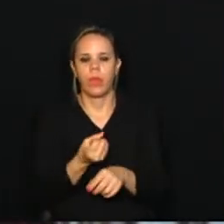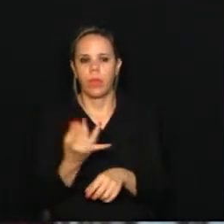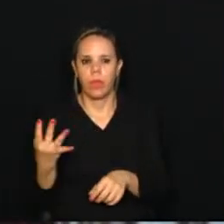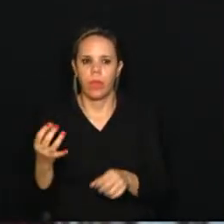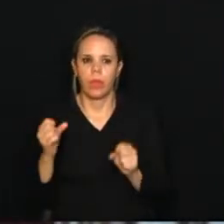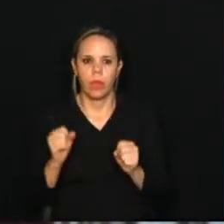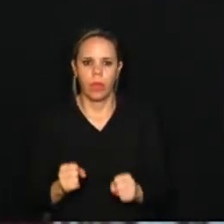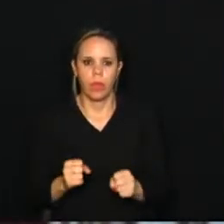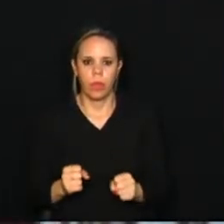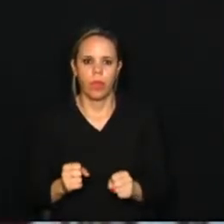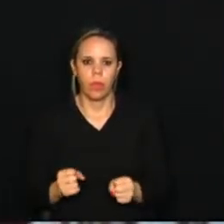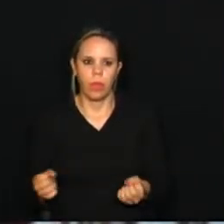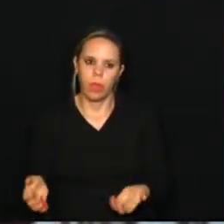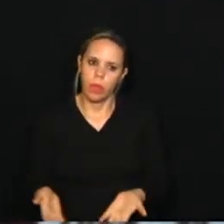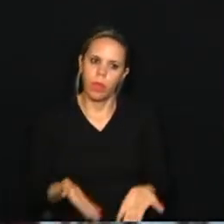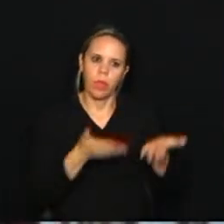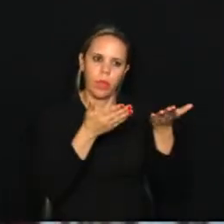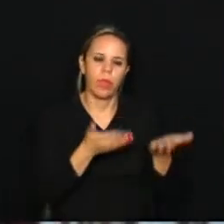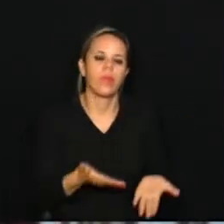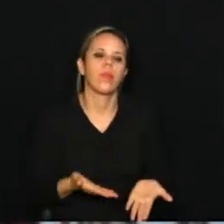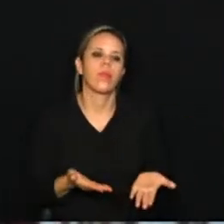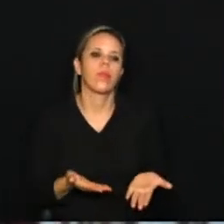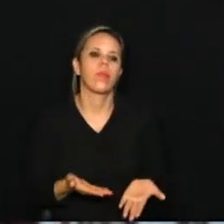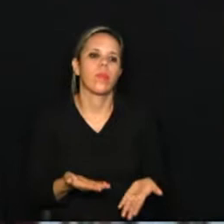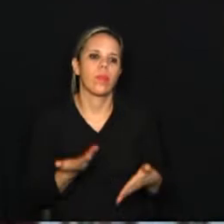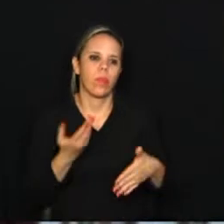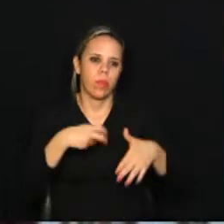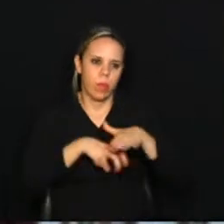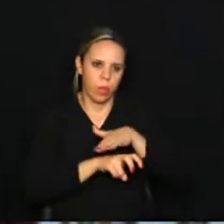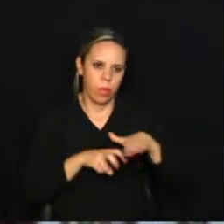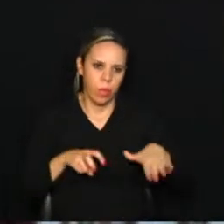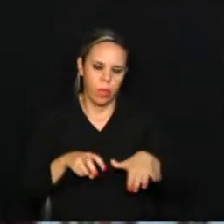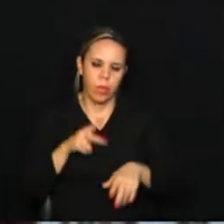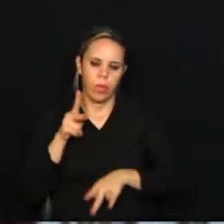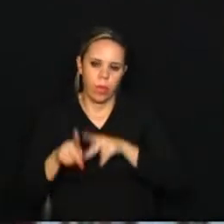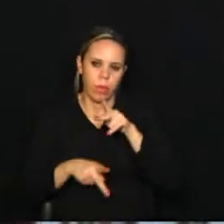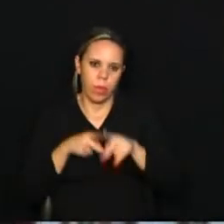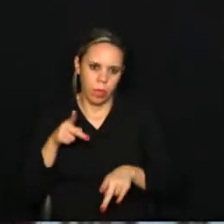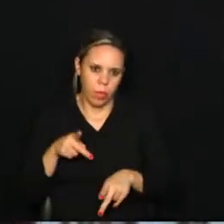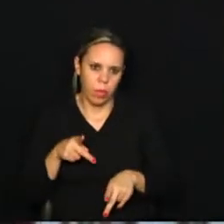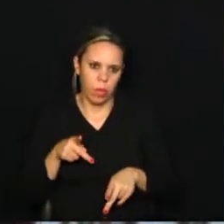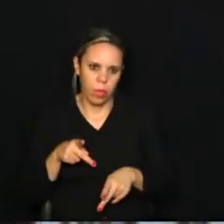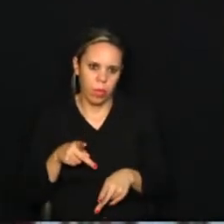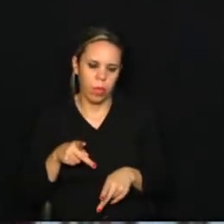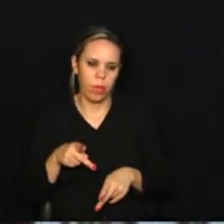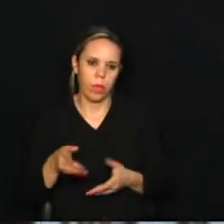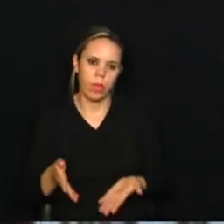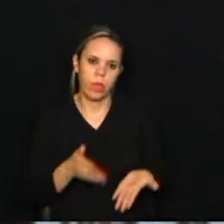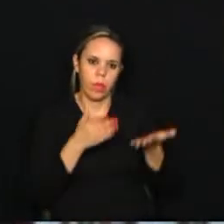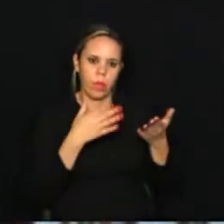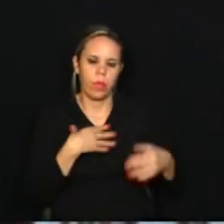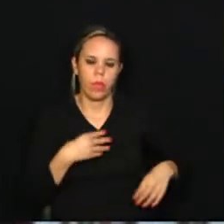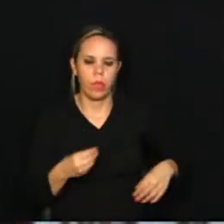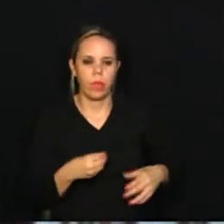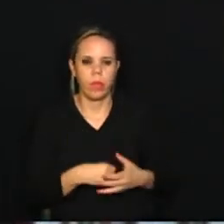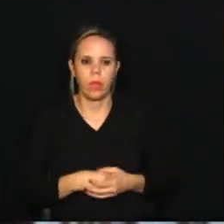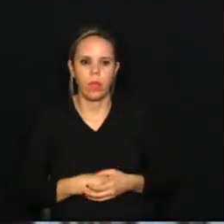possa levar, as pessoas que efetivamente levam seus